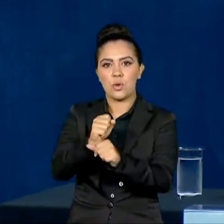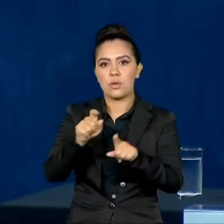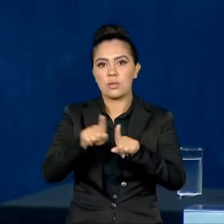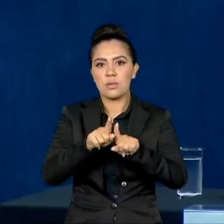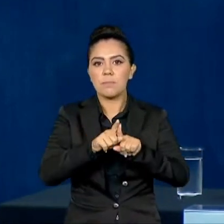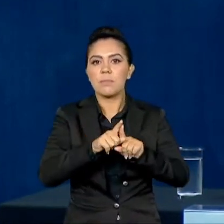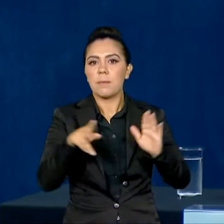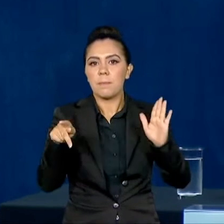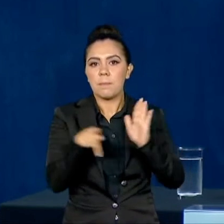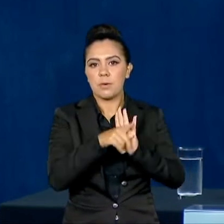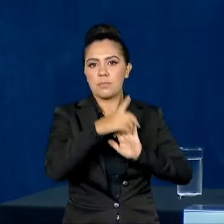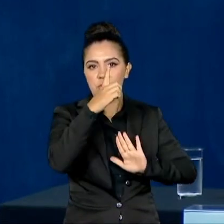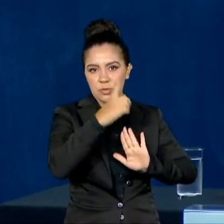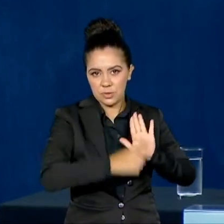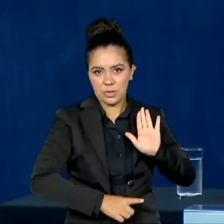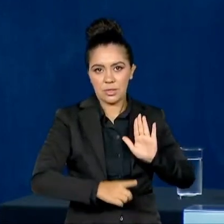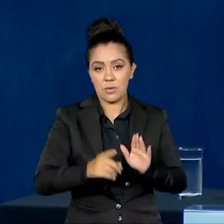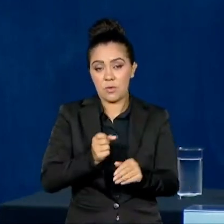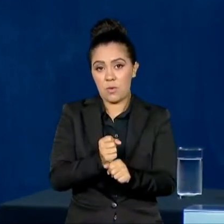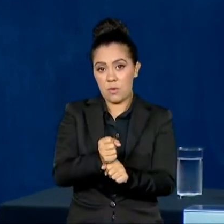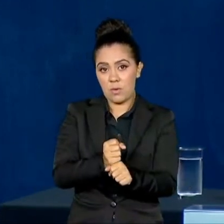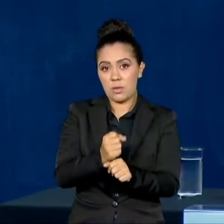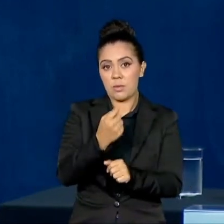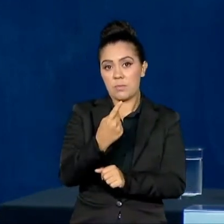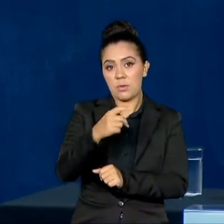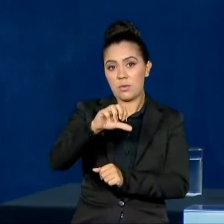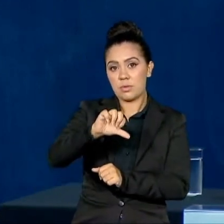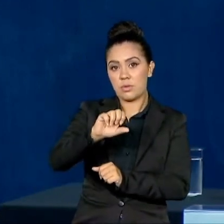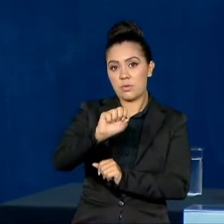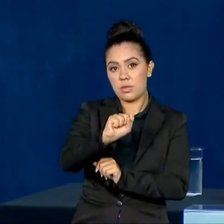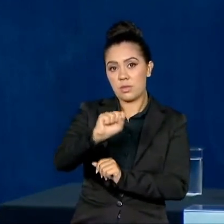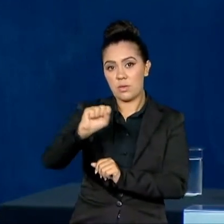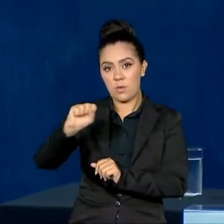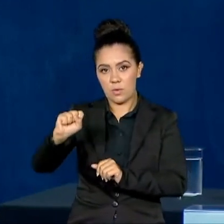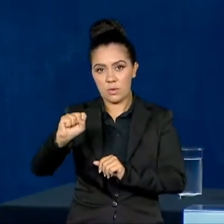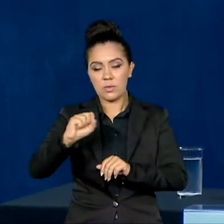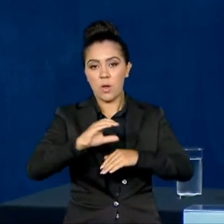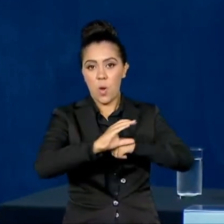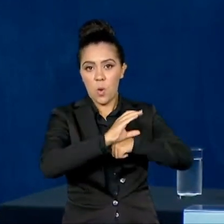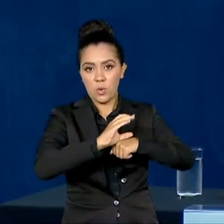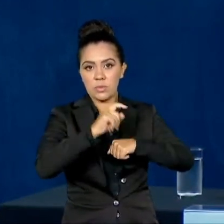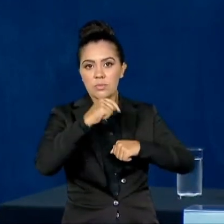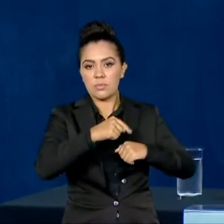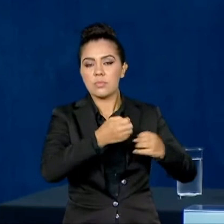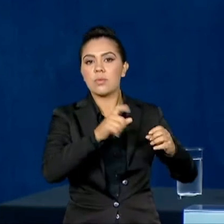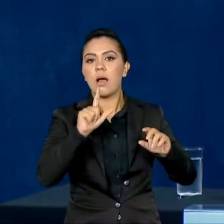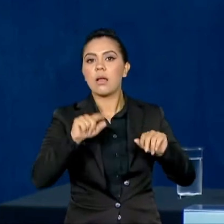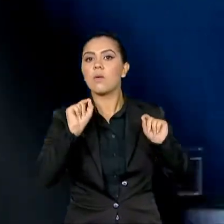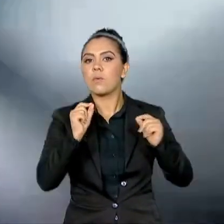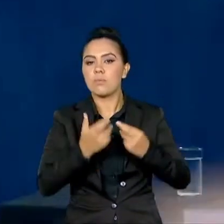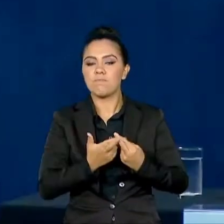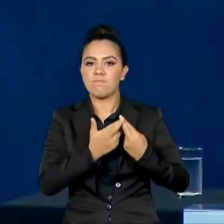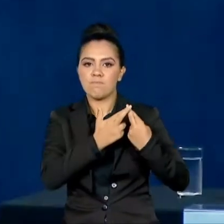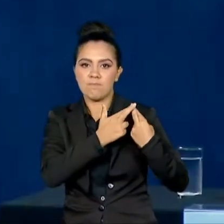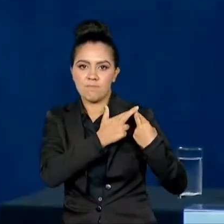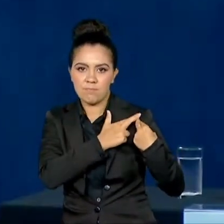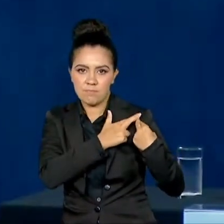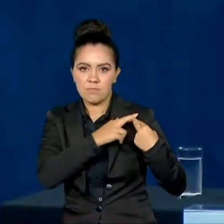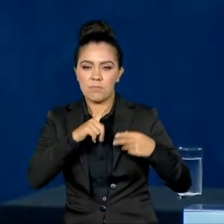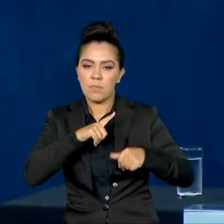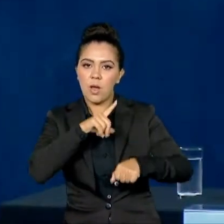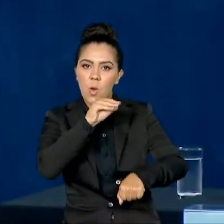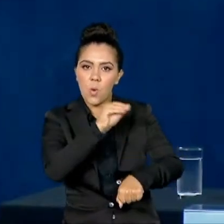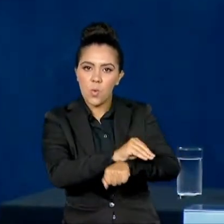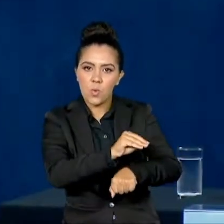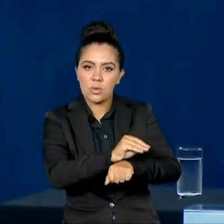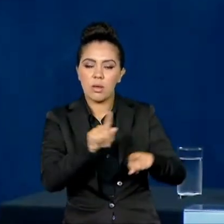comparado. O Constituinte de 1988 nos situou como corresponsáveis pela preservação